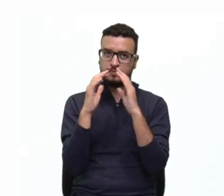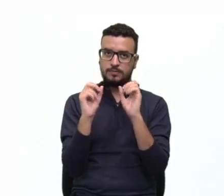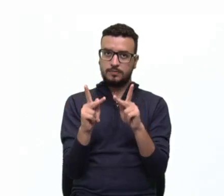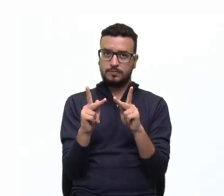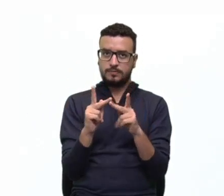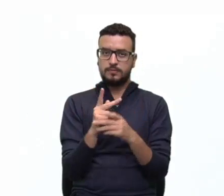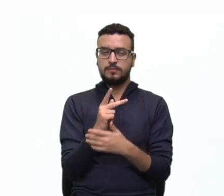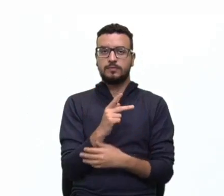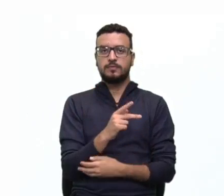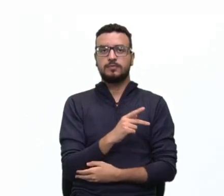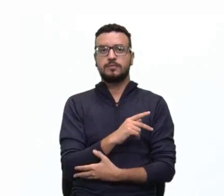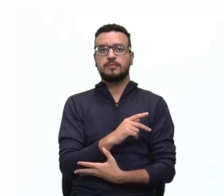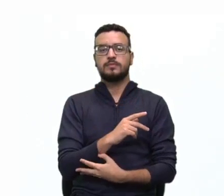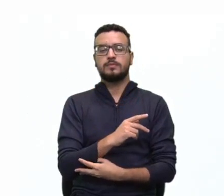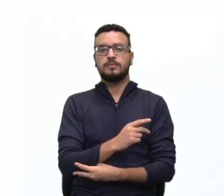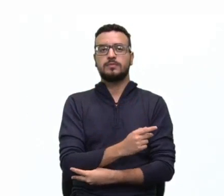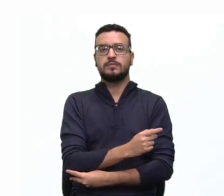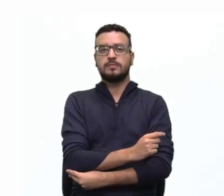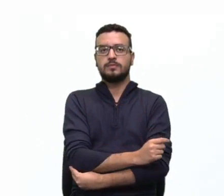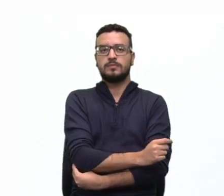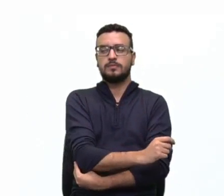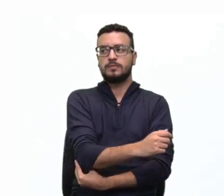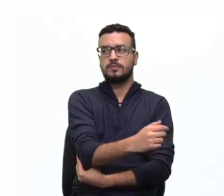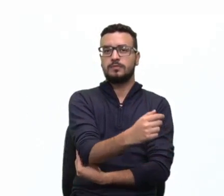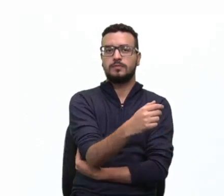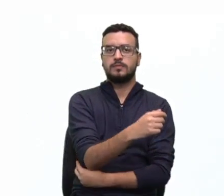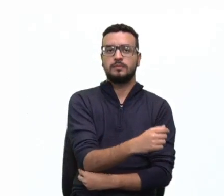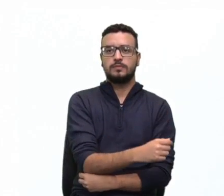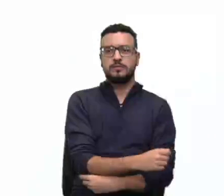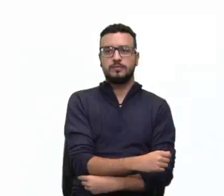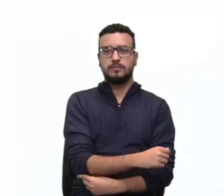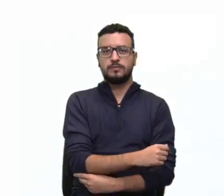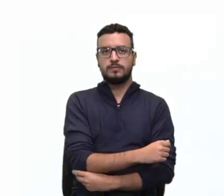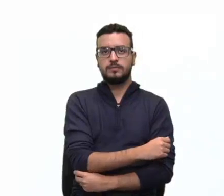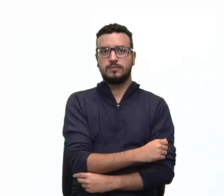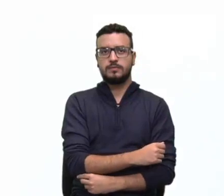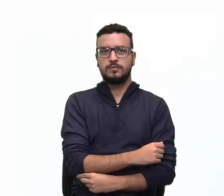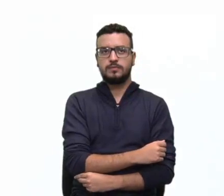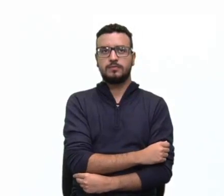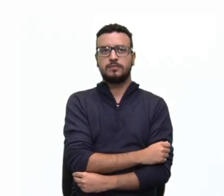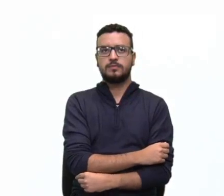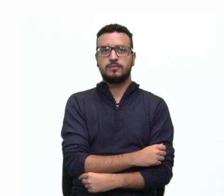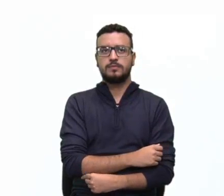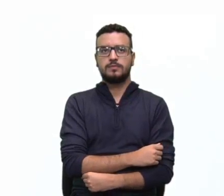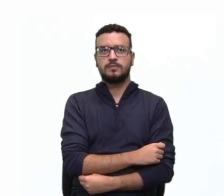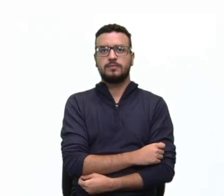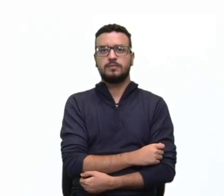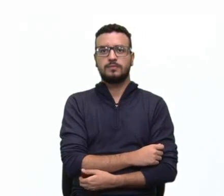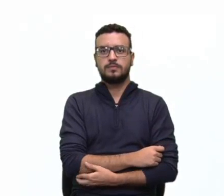Nesse caso. Bom, vamos dar sequência.